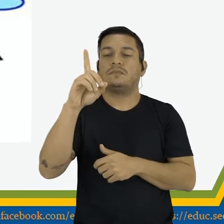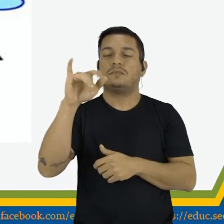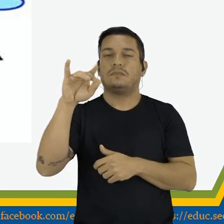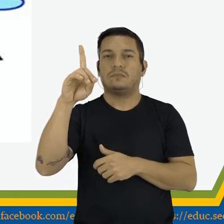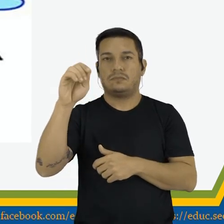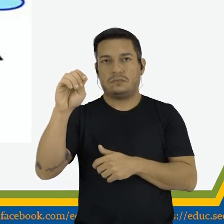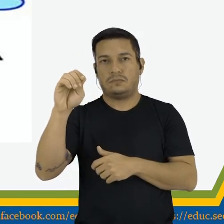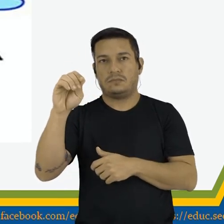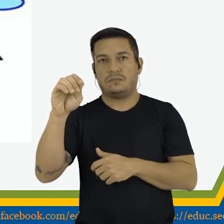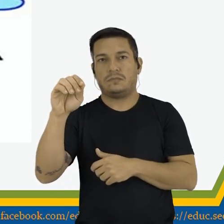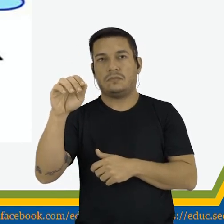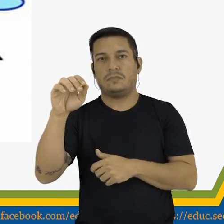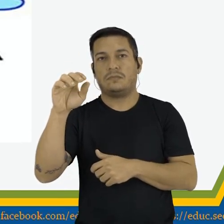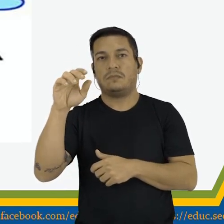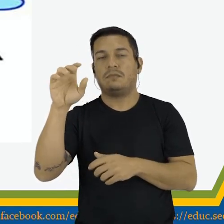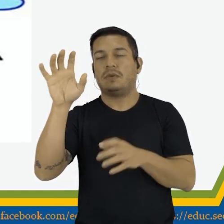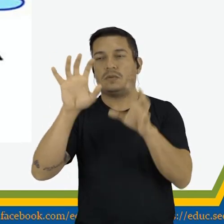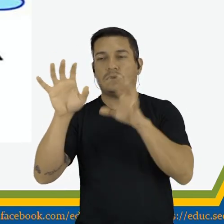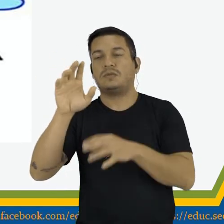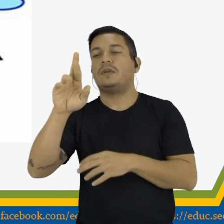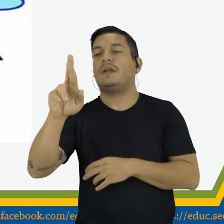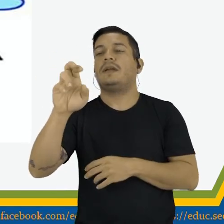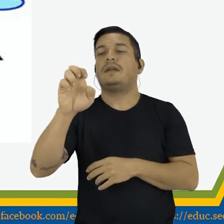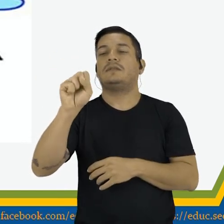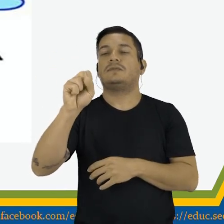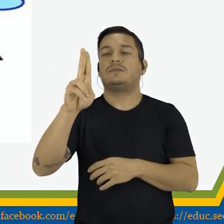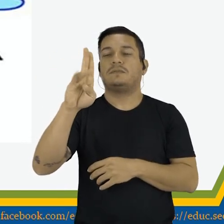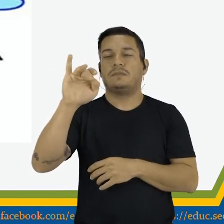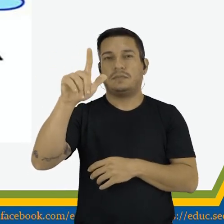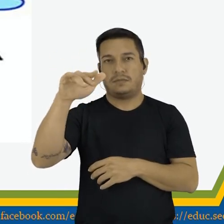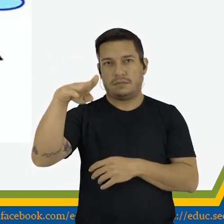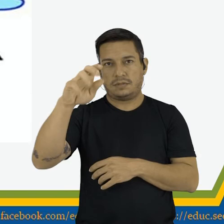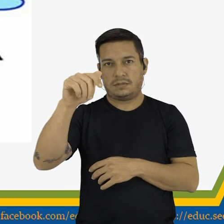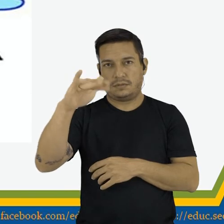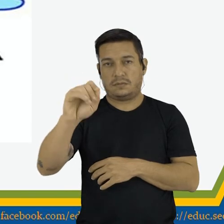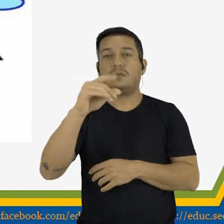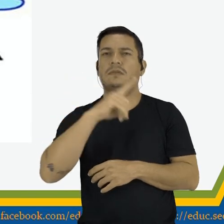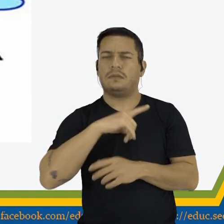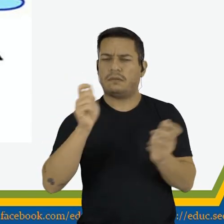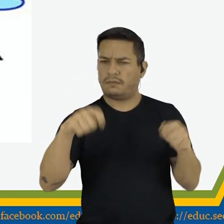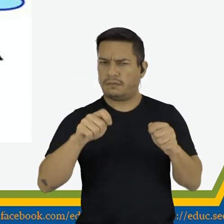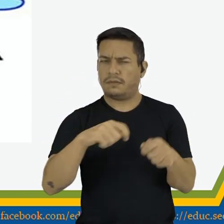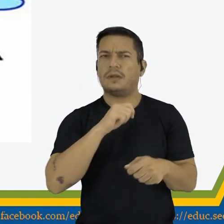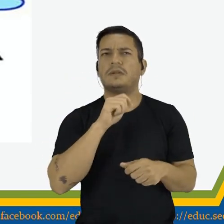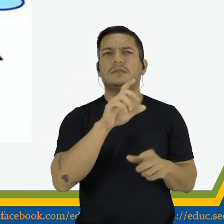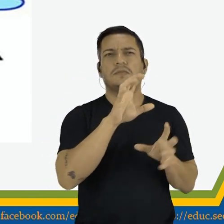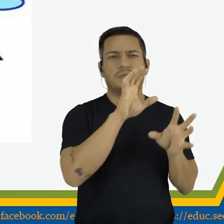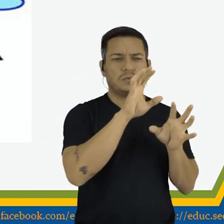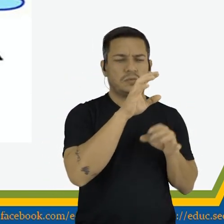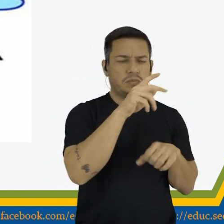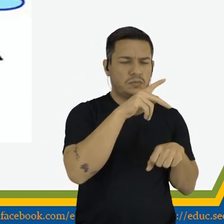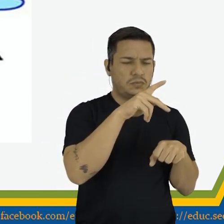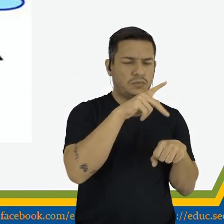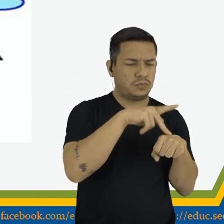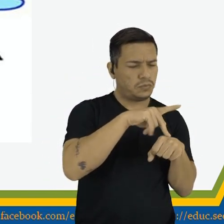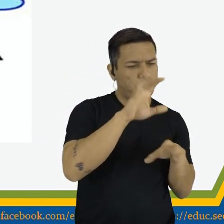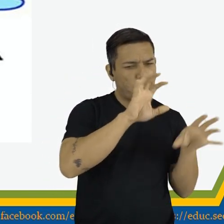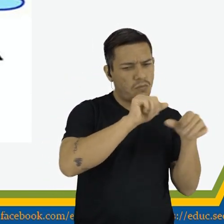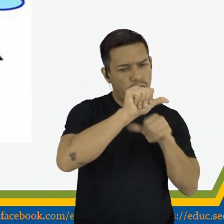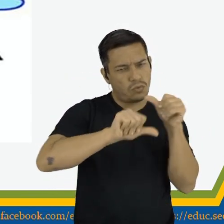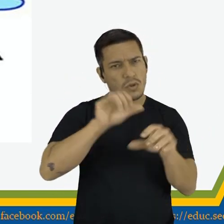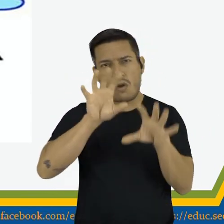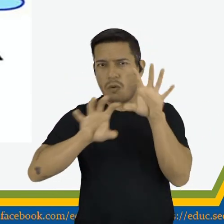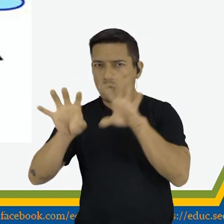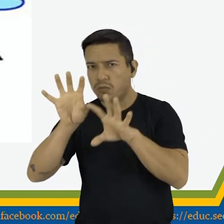de ressublimação, certo? Então, há a possibilidade, professora, de passar do estado sólido para o estado